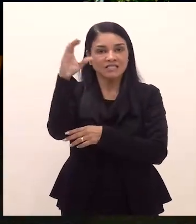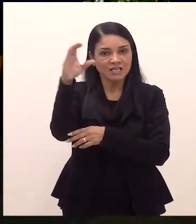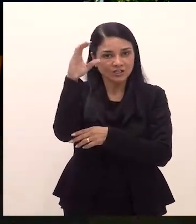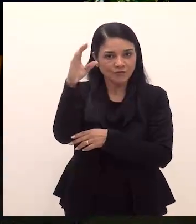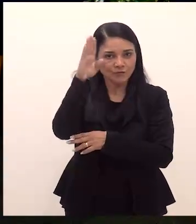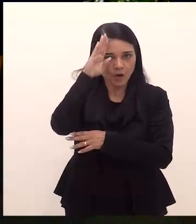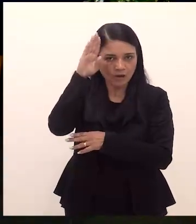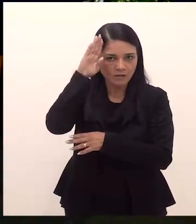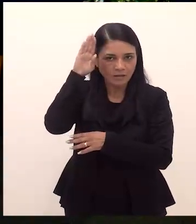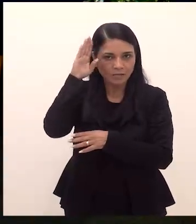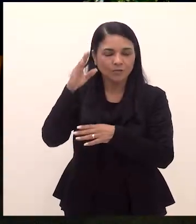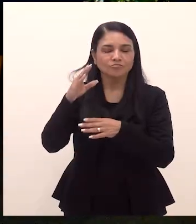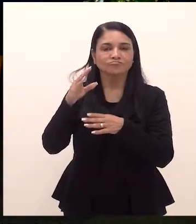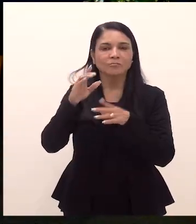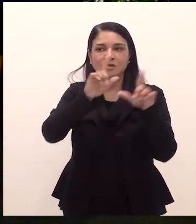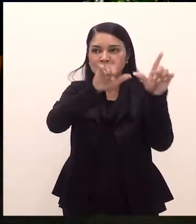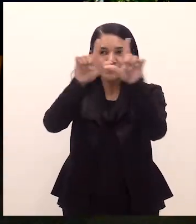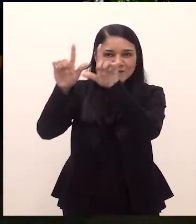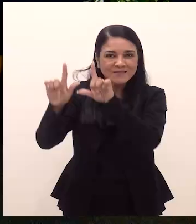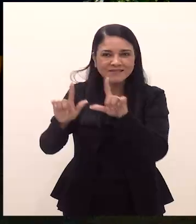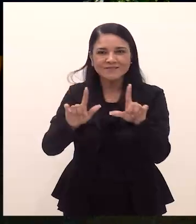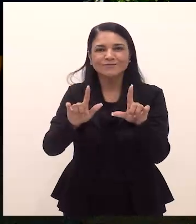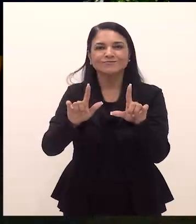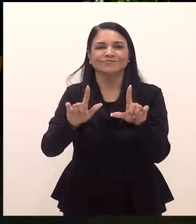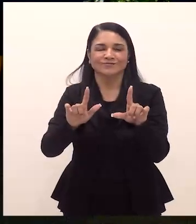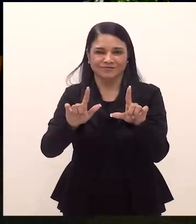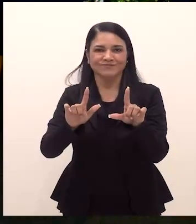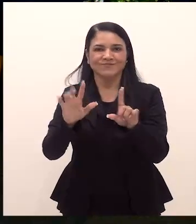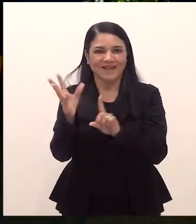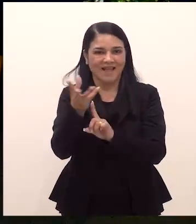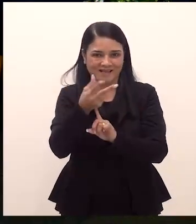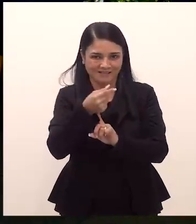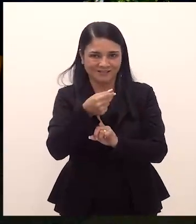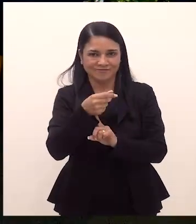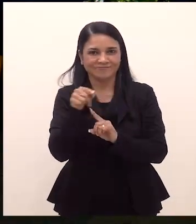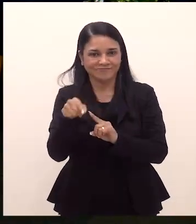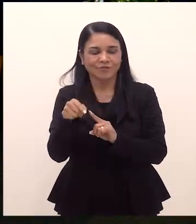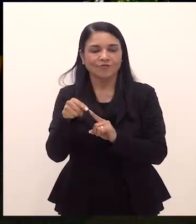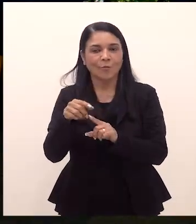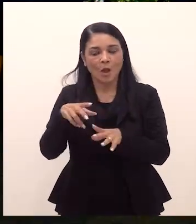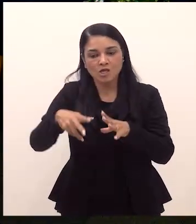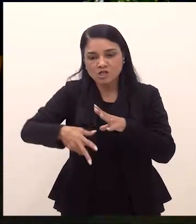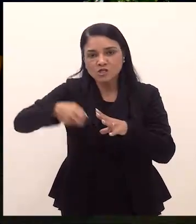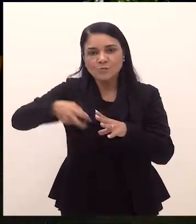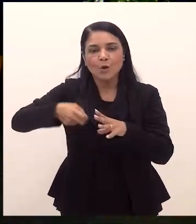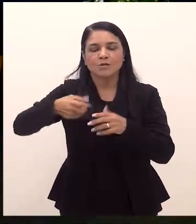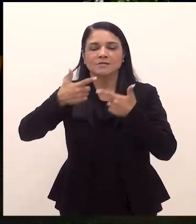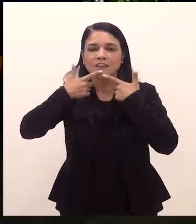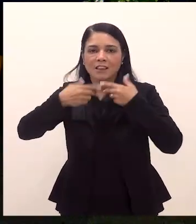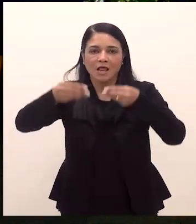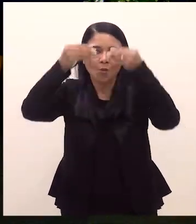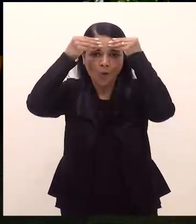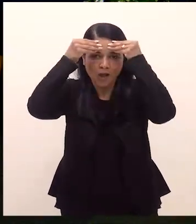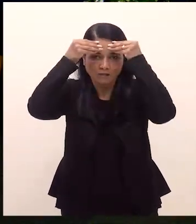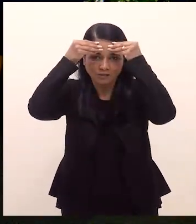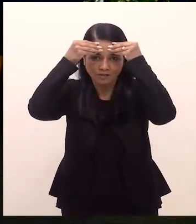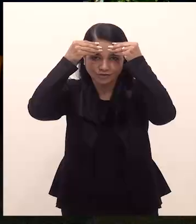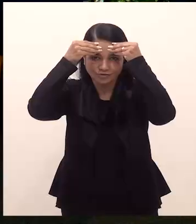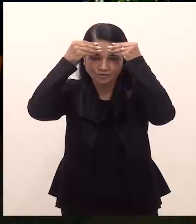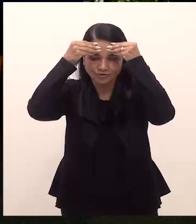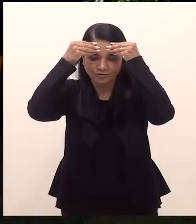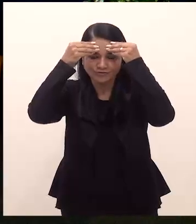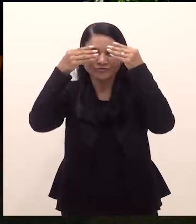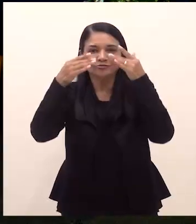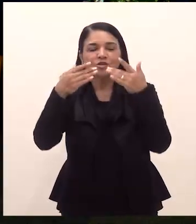debate científico, acadêmico, para uma galeria de arte. Então, a exposição ela acabou se transformando nesse tipo de exploração da